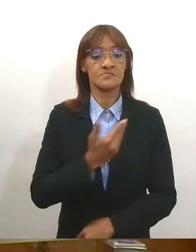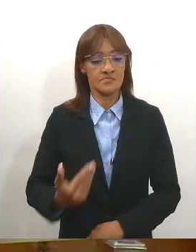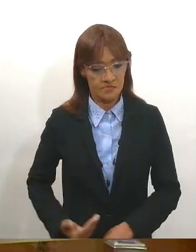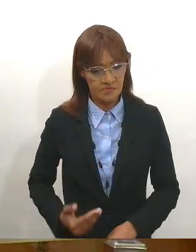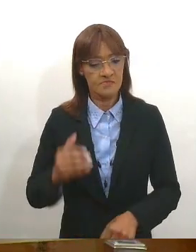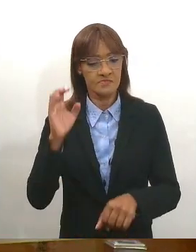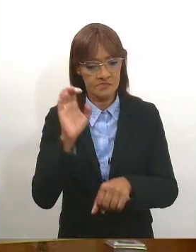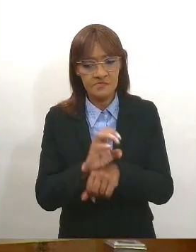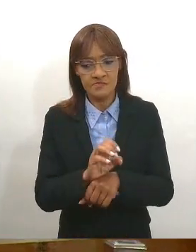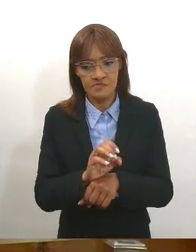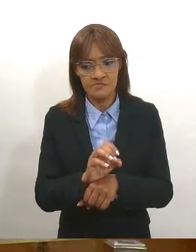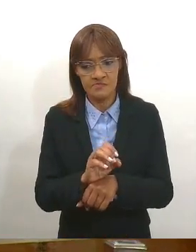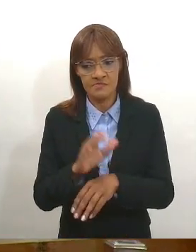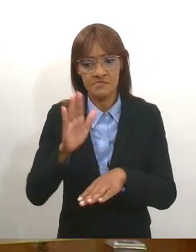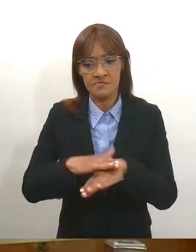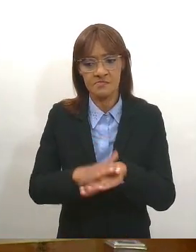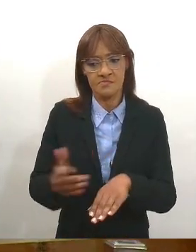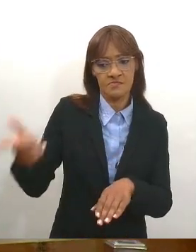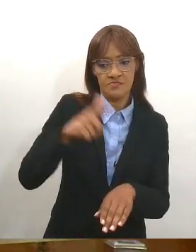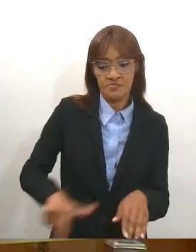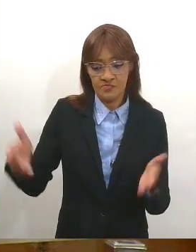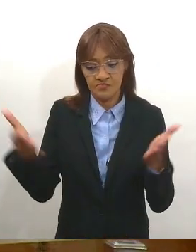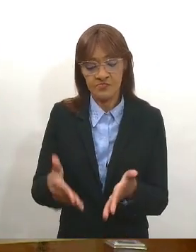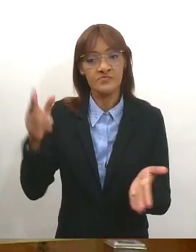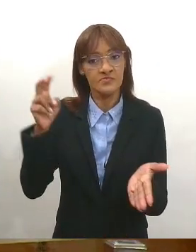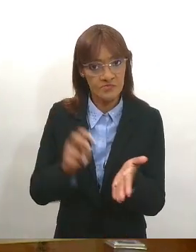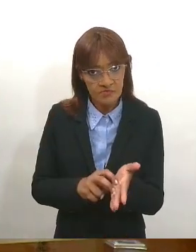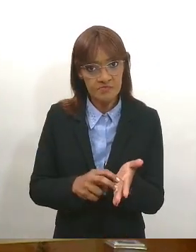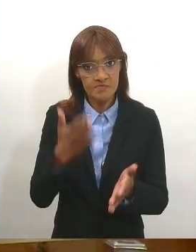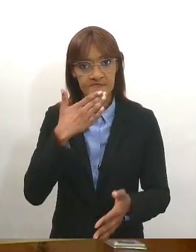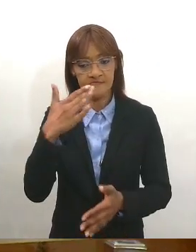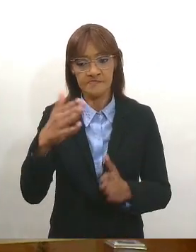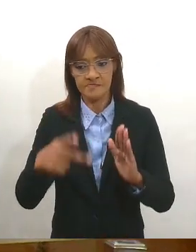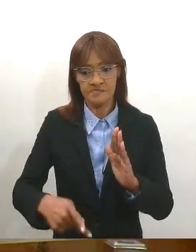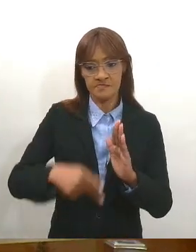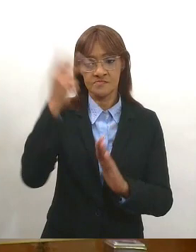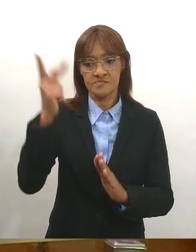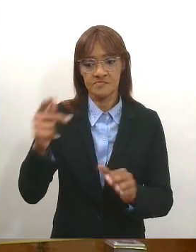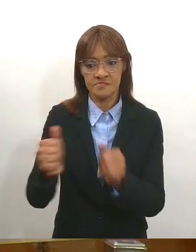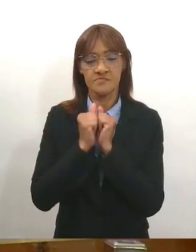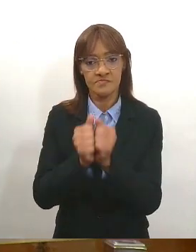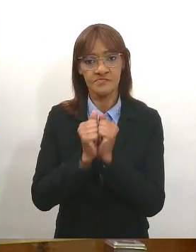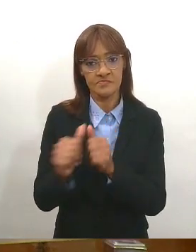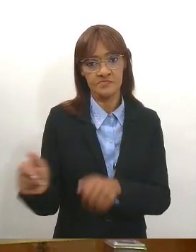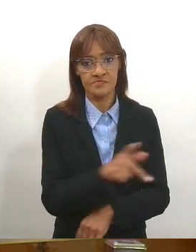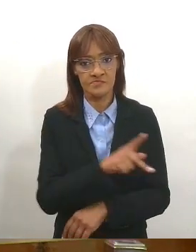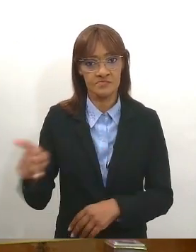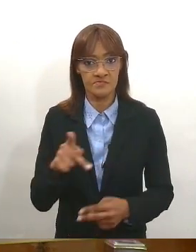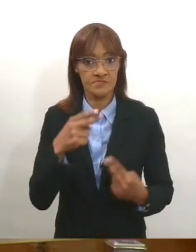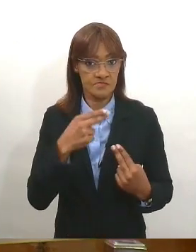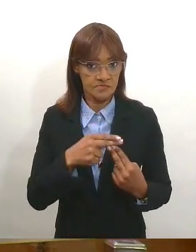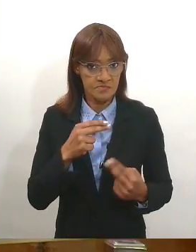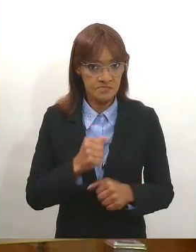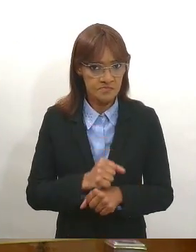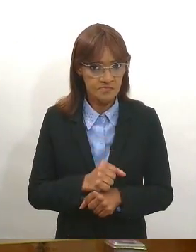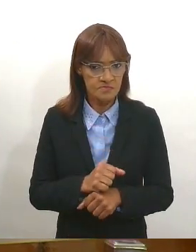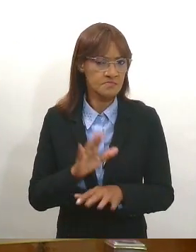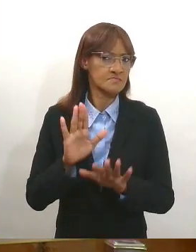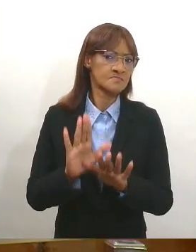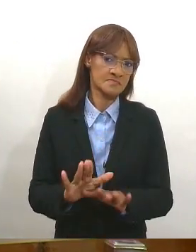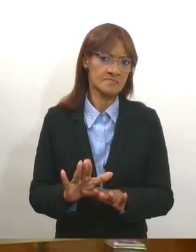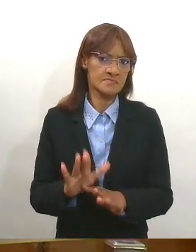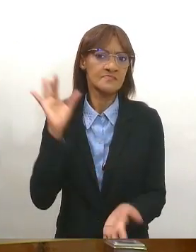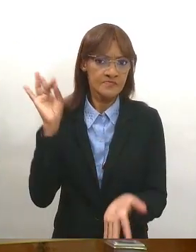hoje a portaria junto com a presidência do DETRAN. Se isso se concretizar, quero destacar